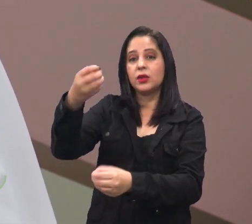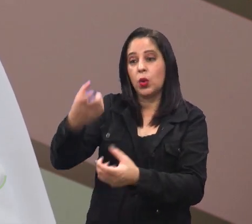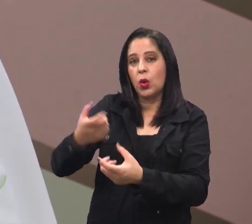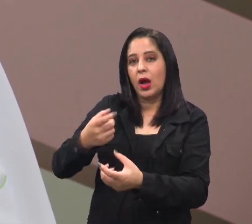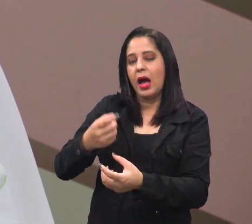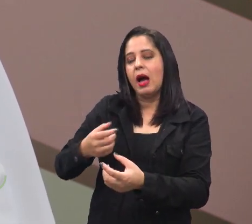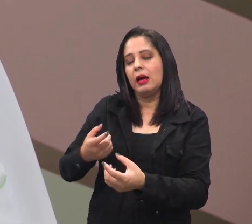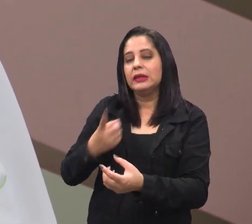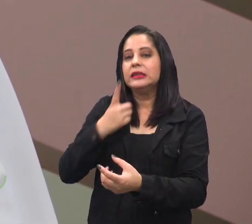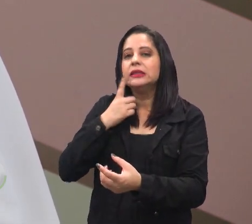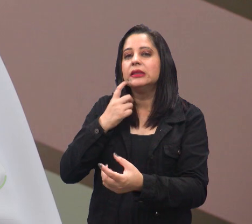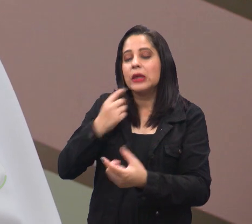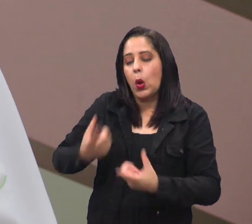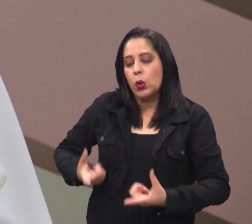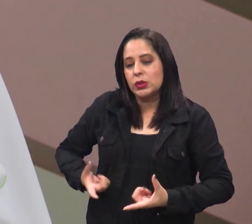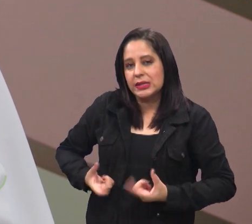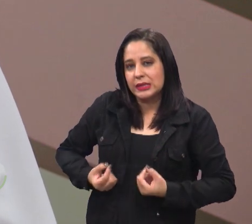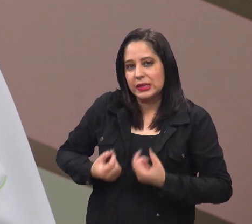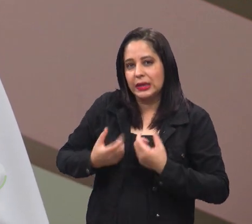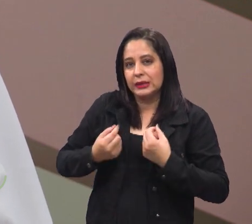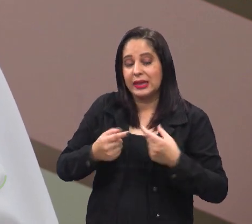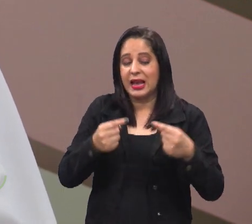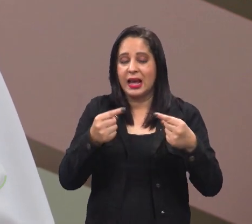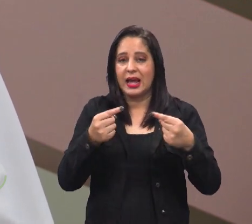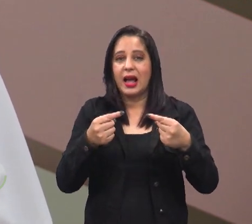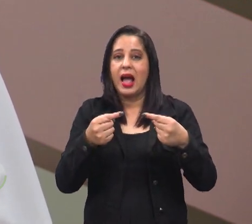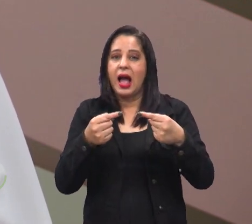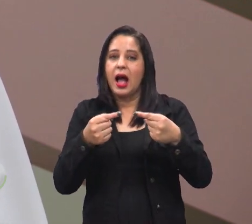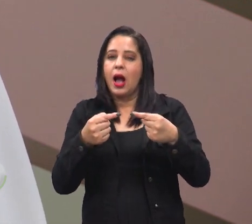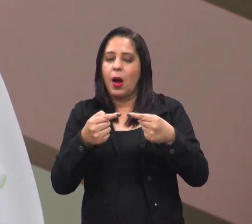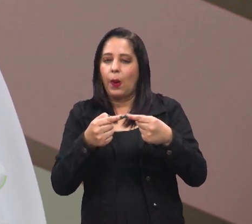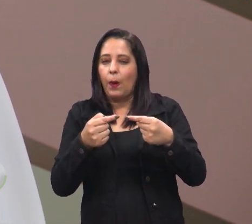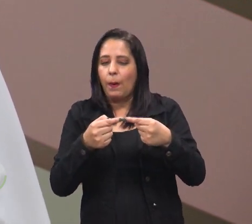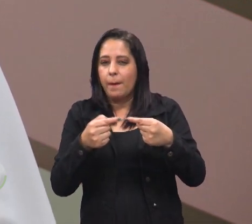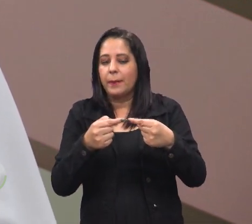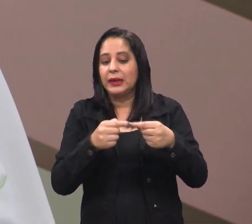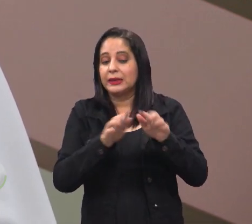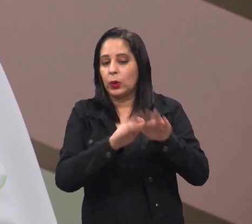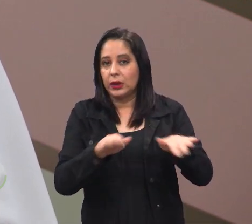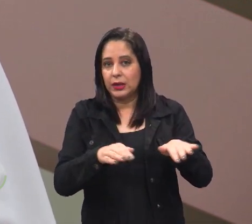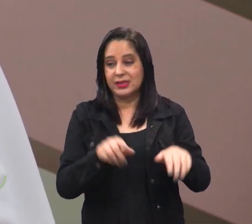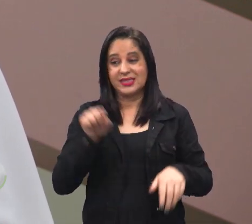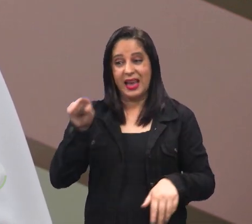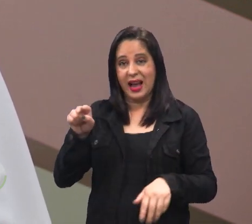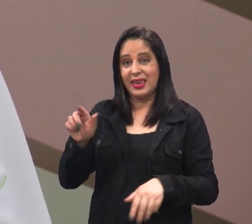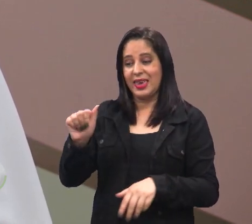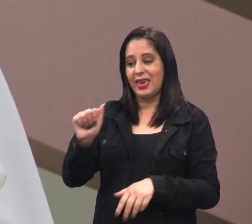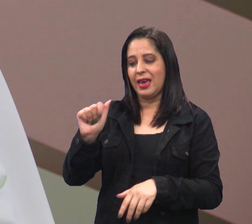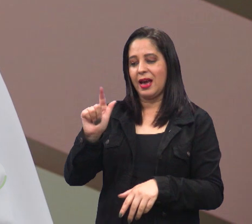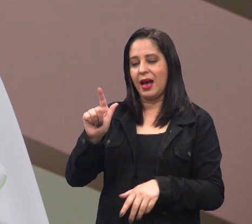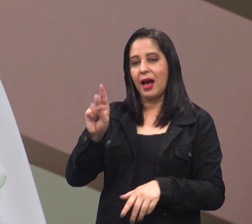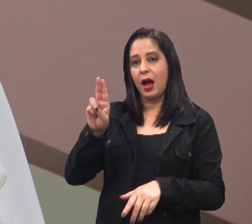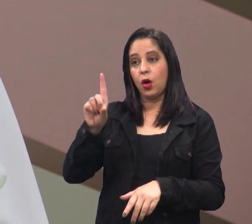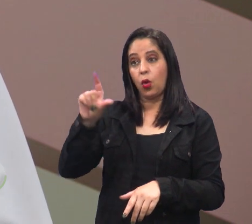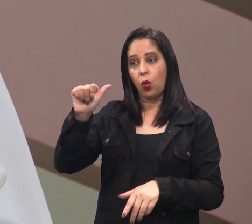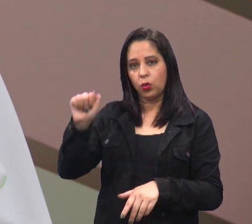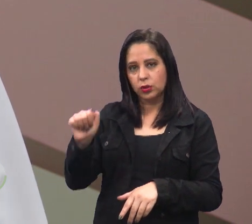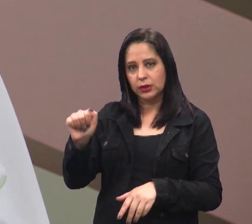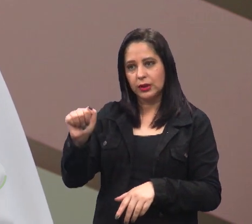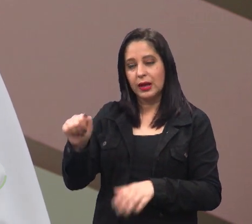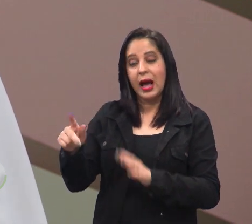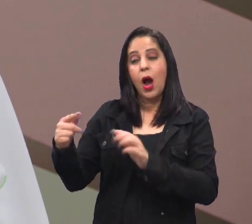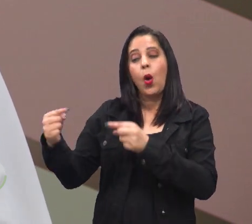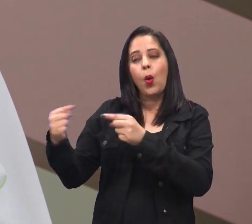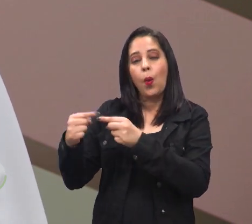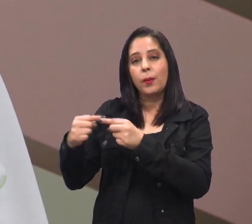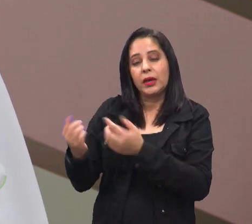E a leucemia mieloide aguda, ela acontece mais em jovens e pacientes idosos. Então, a depender da